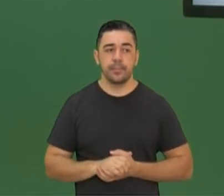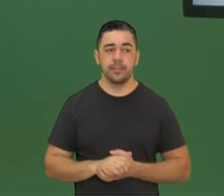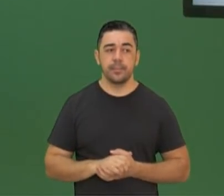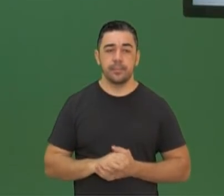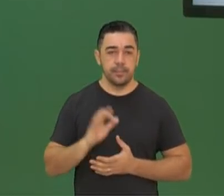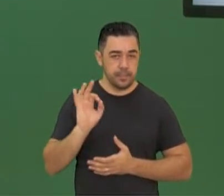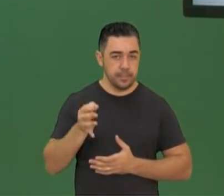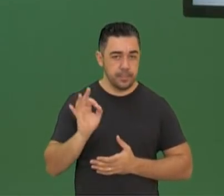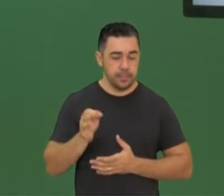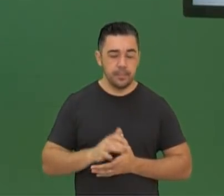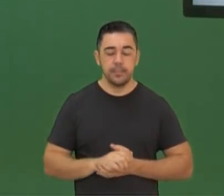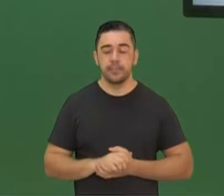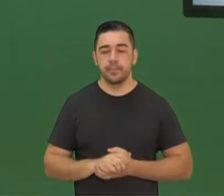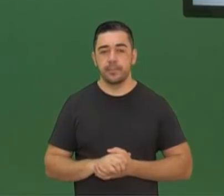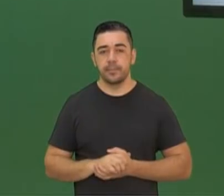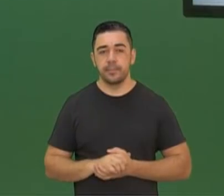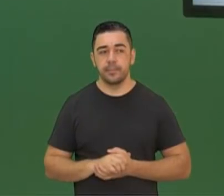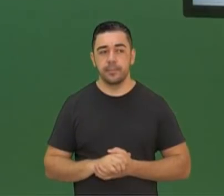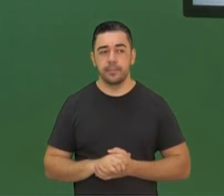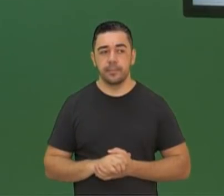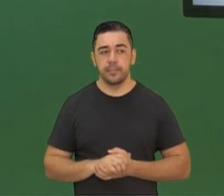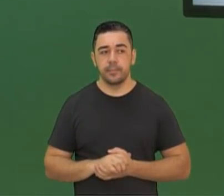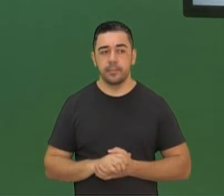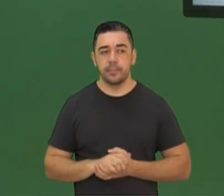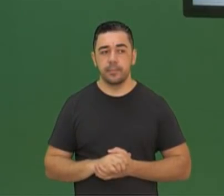2. Certo?